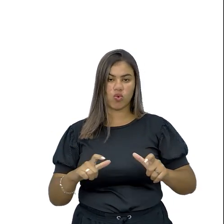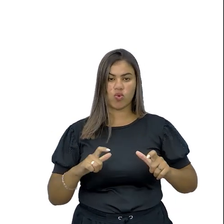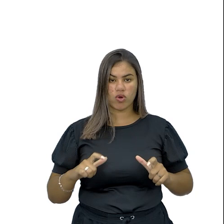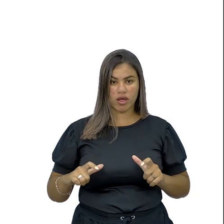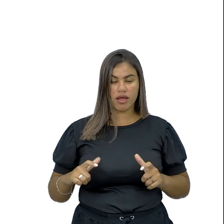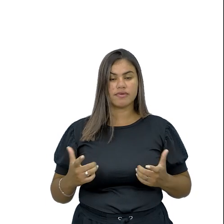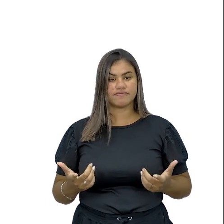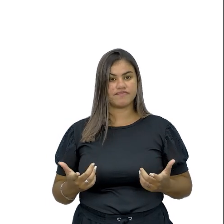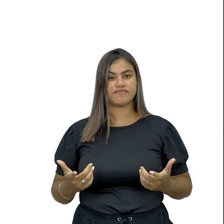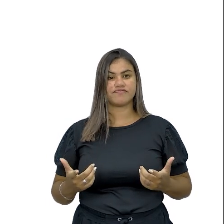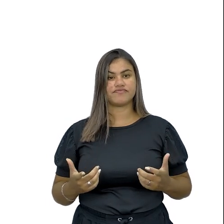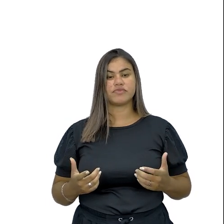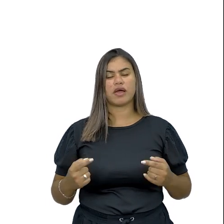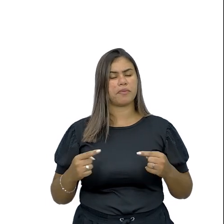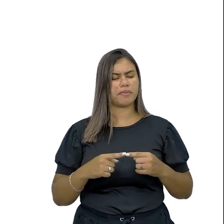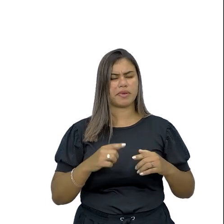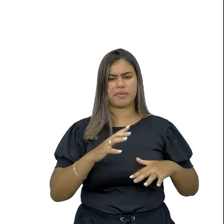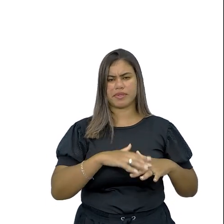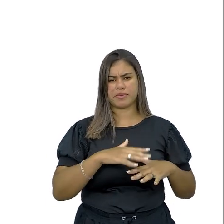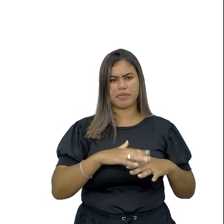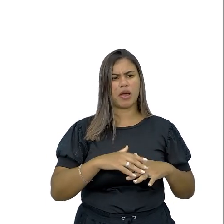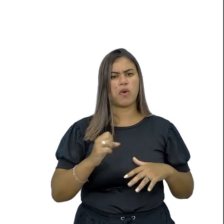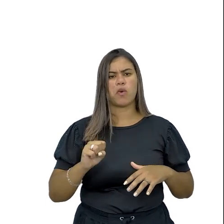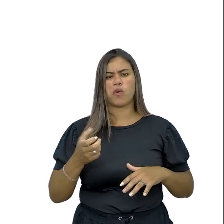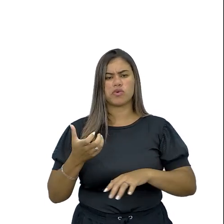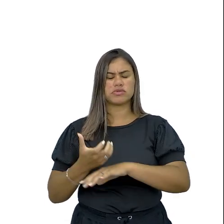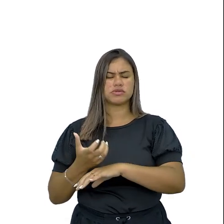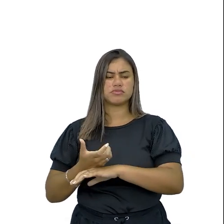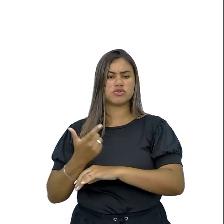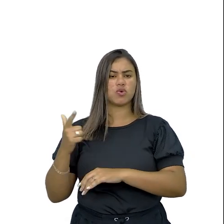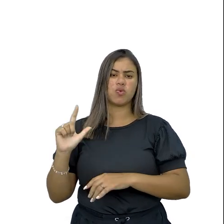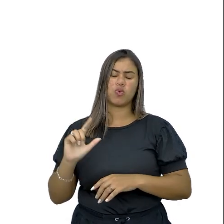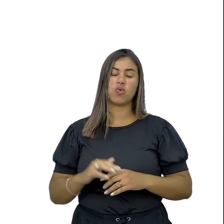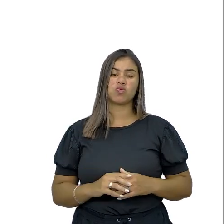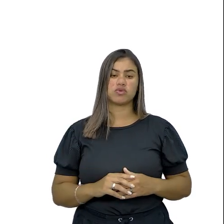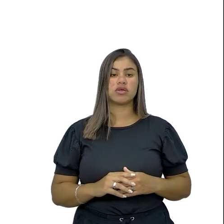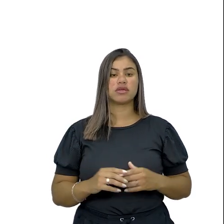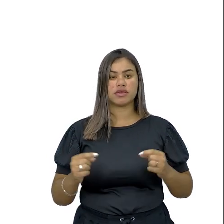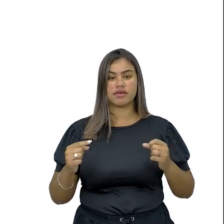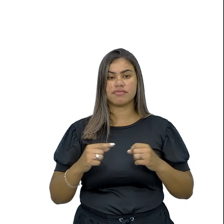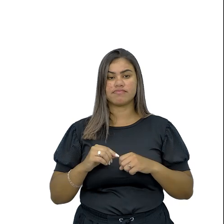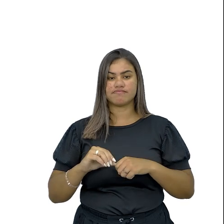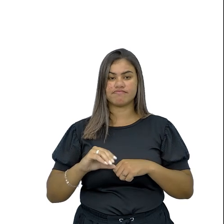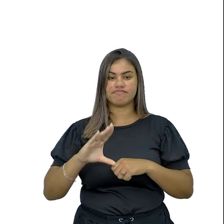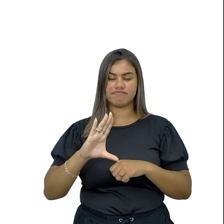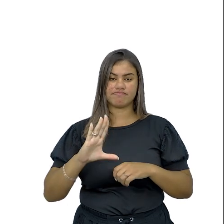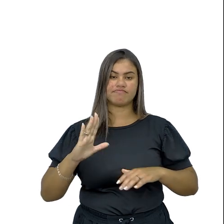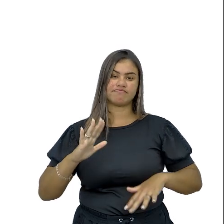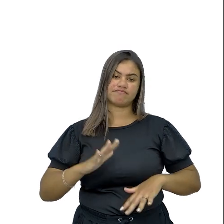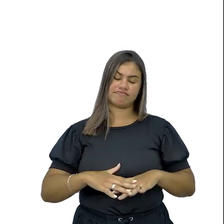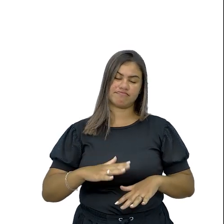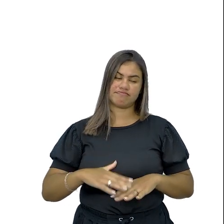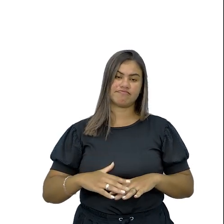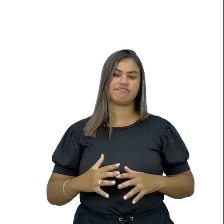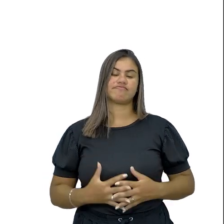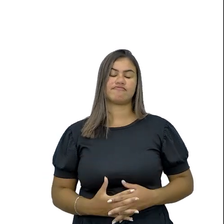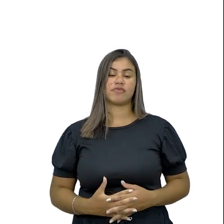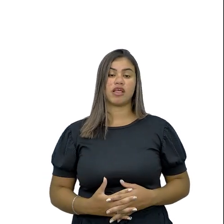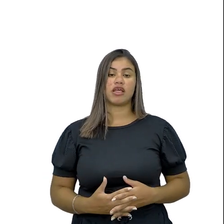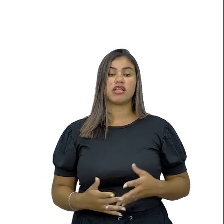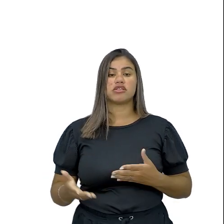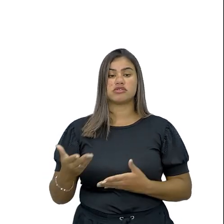artefatos, sejam eles matemáticos ou não, né, e do próprio conhecimento matemático e as relações